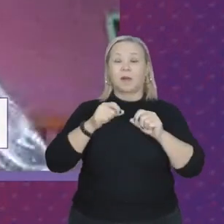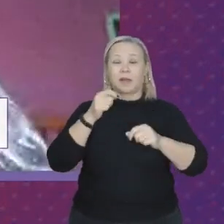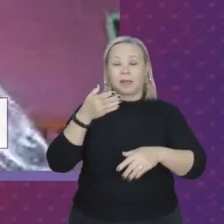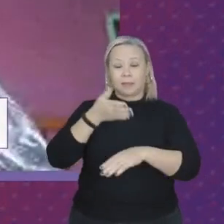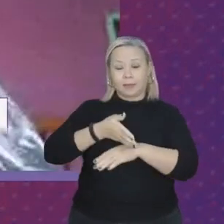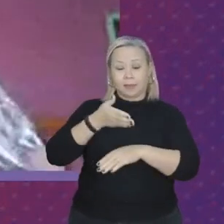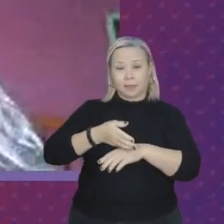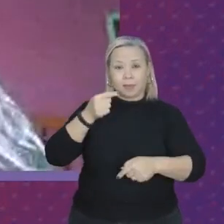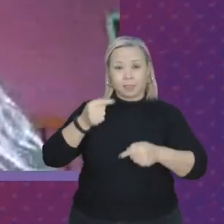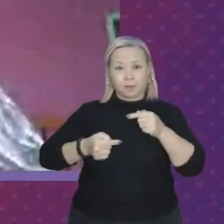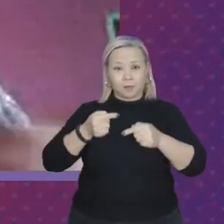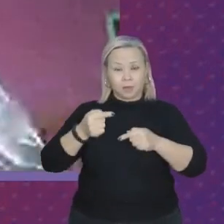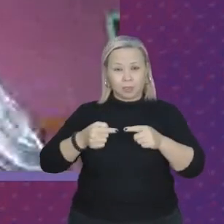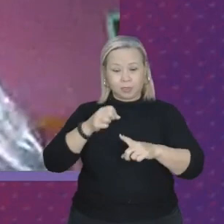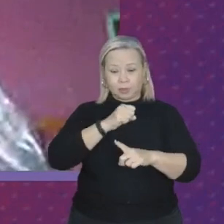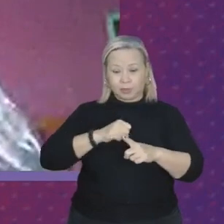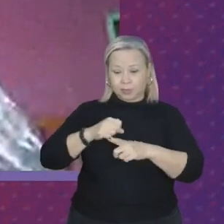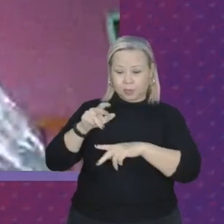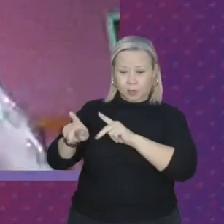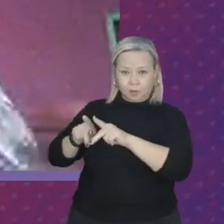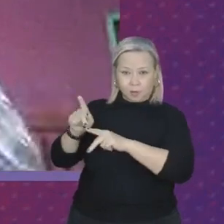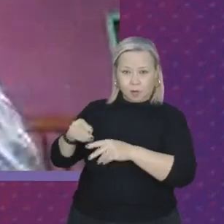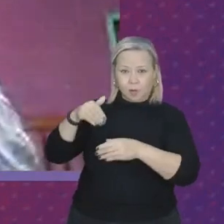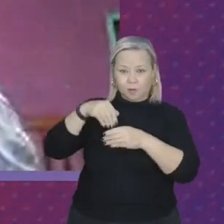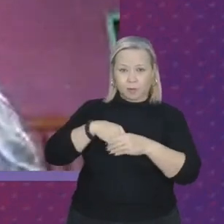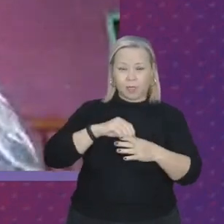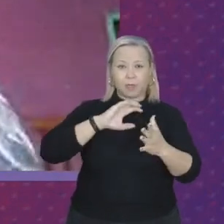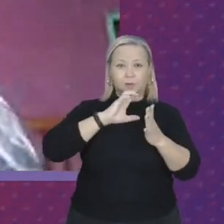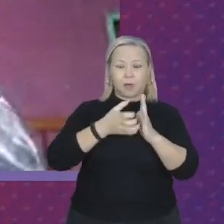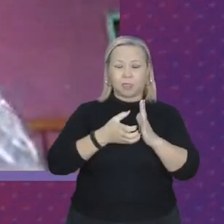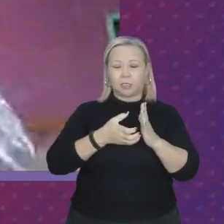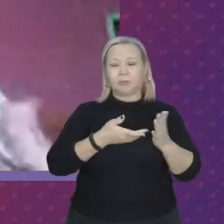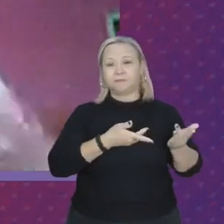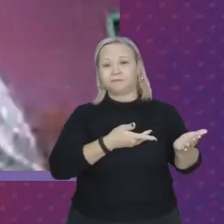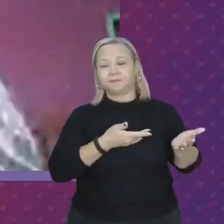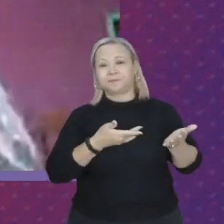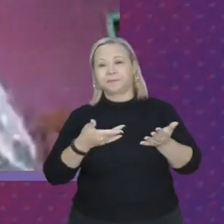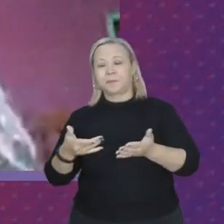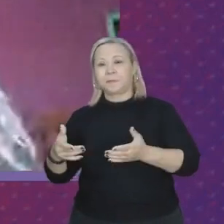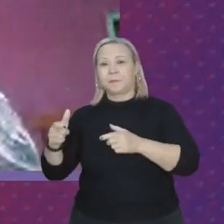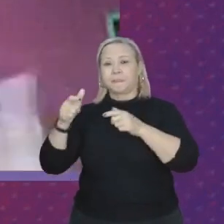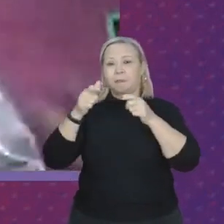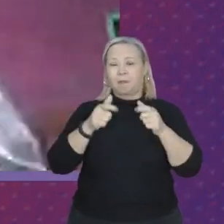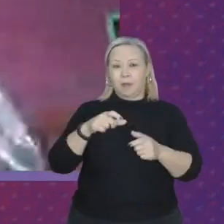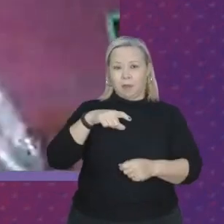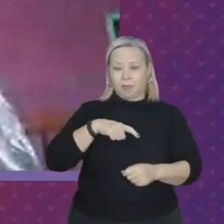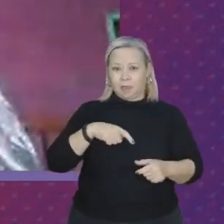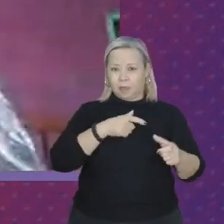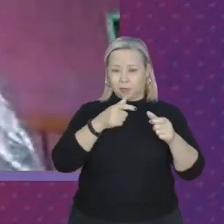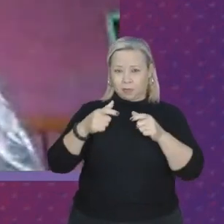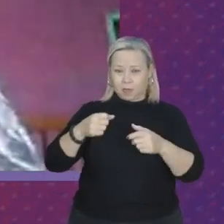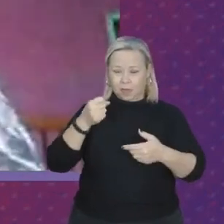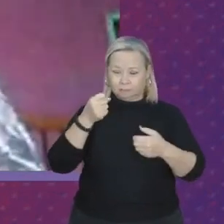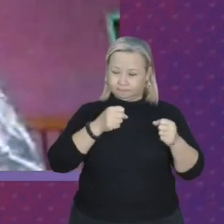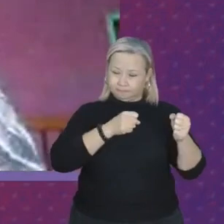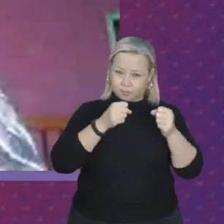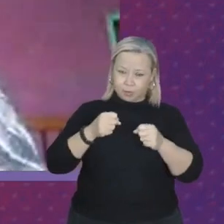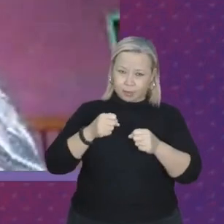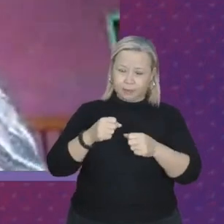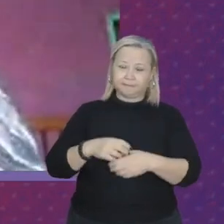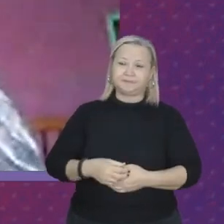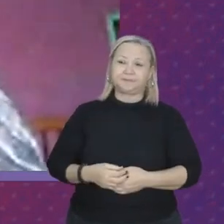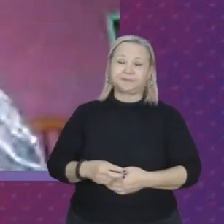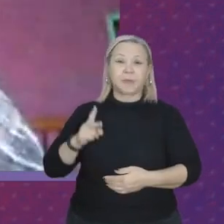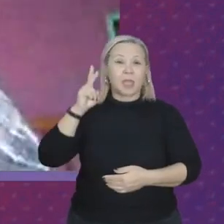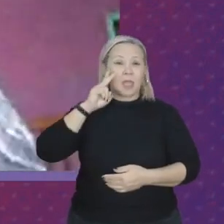nos espaços da sociedade civil e dentro do partido me levou a ocupar, né, enquanto espaço de poder fora do partido. Eu